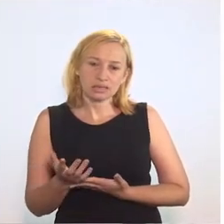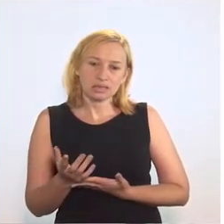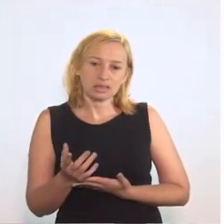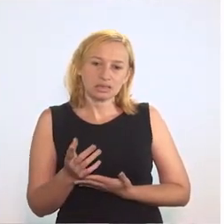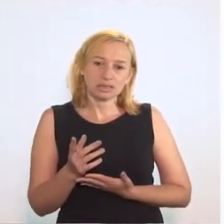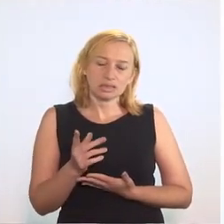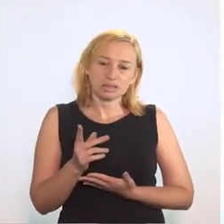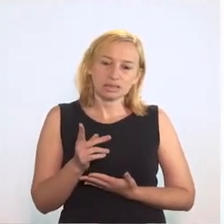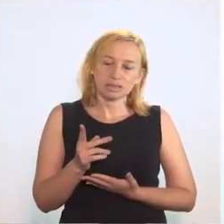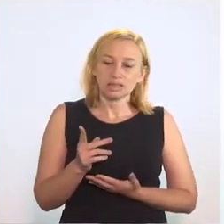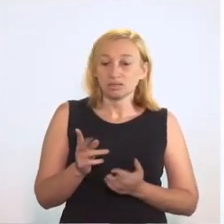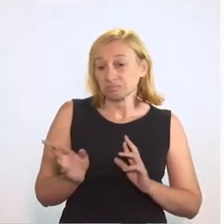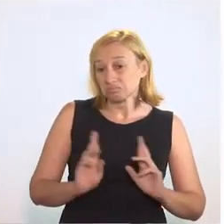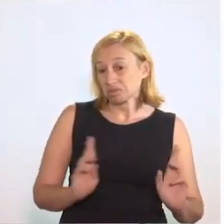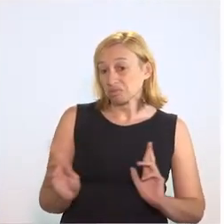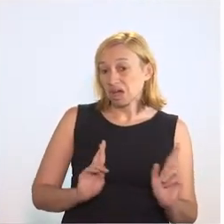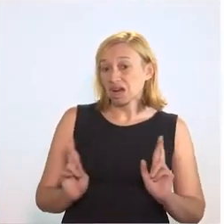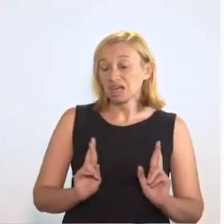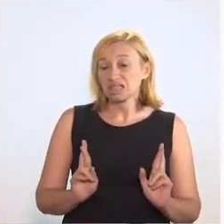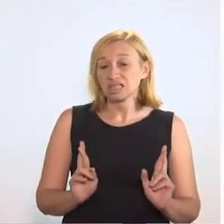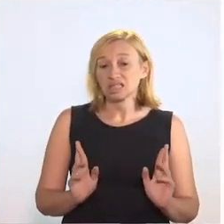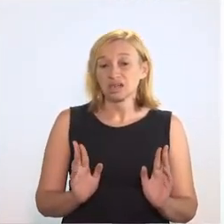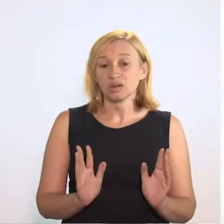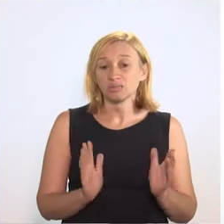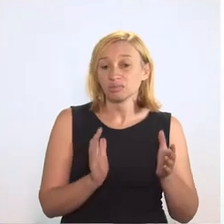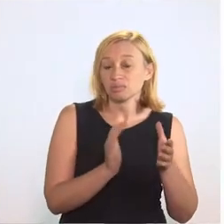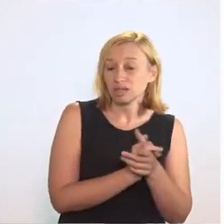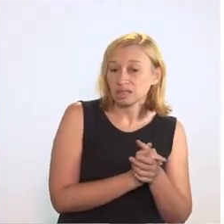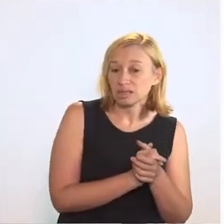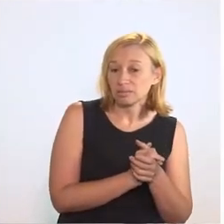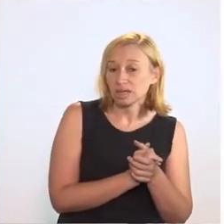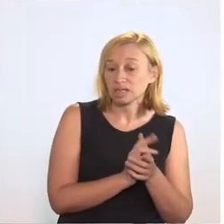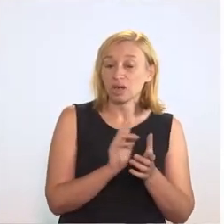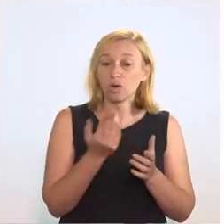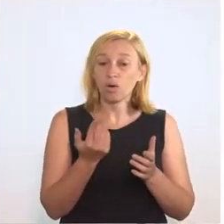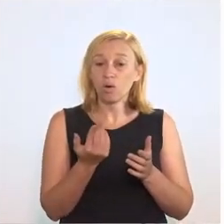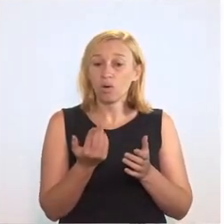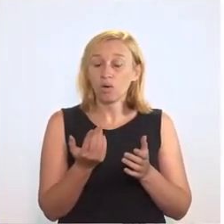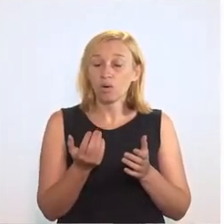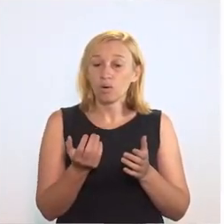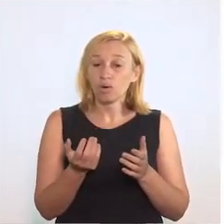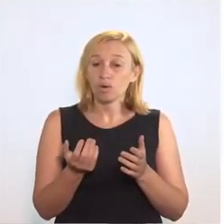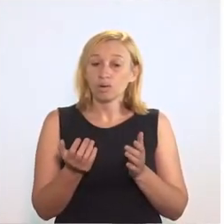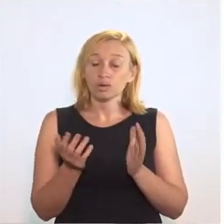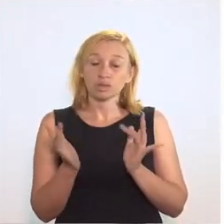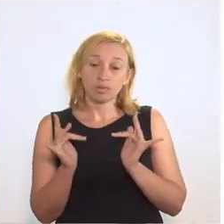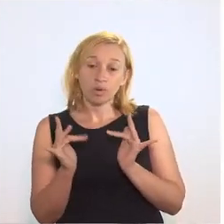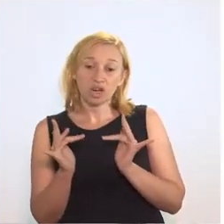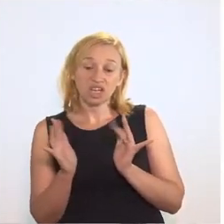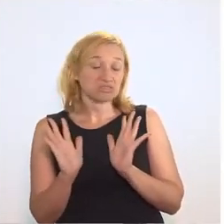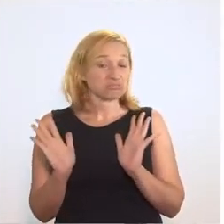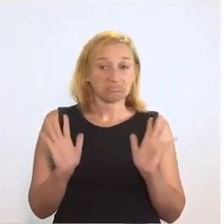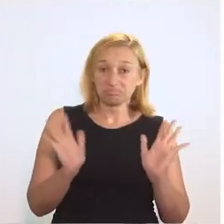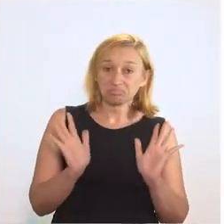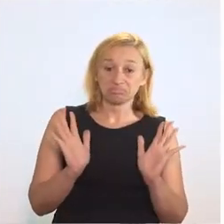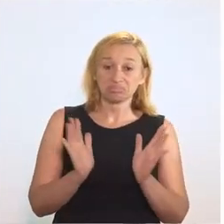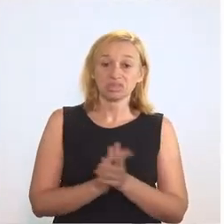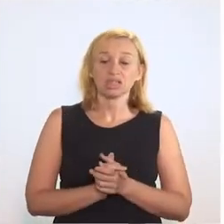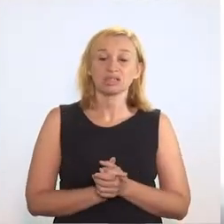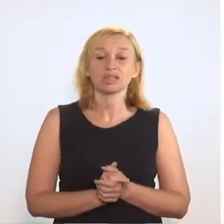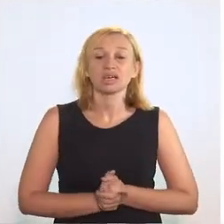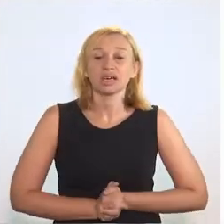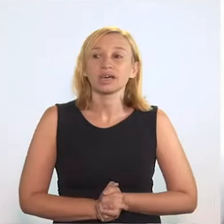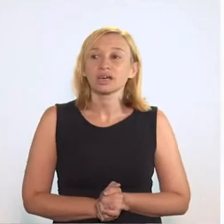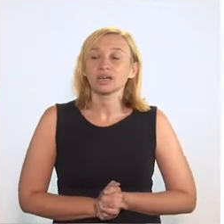não declarada a relação, né, porque pode ser que seja numa relação estável, mas não assumida, e enfim, né, mas